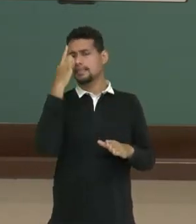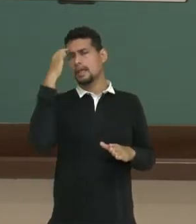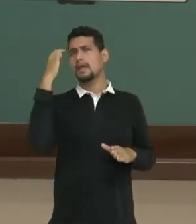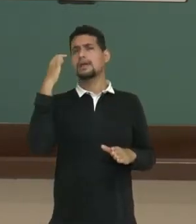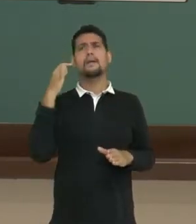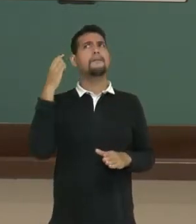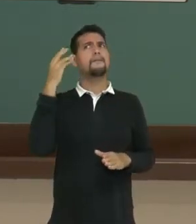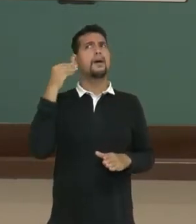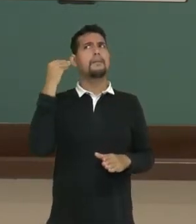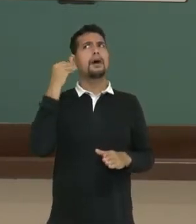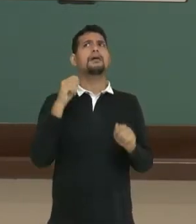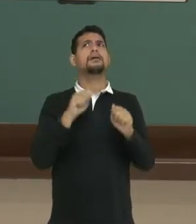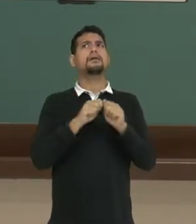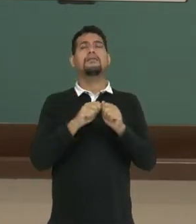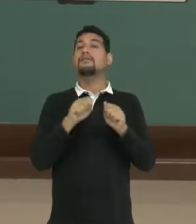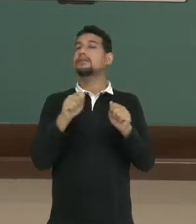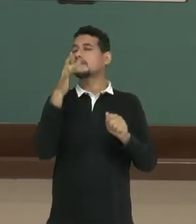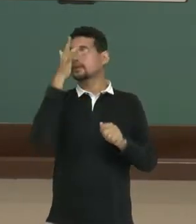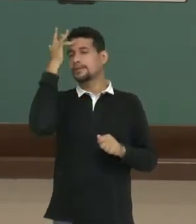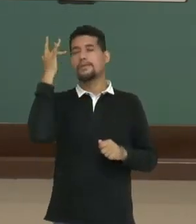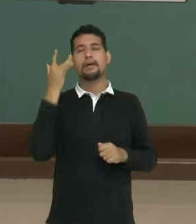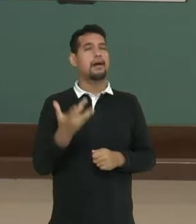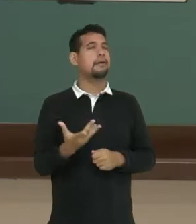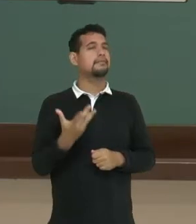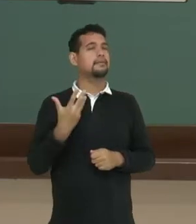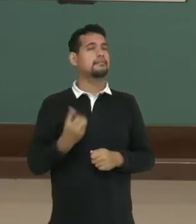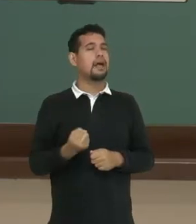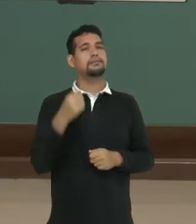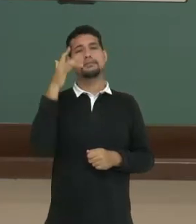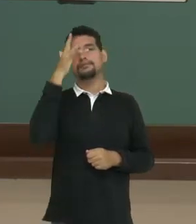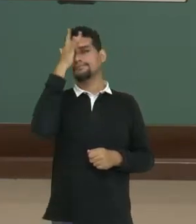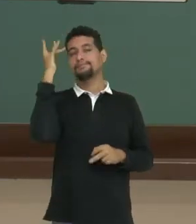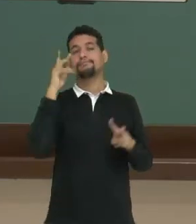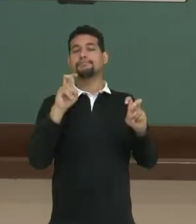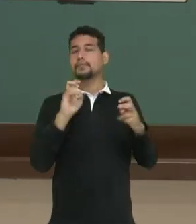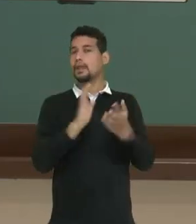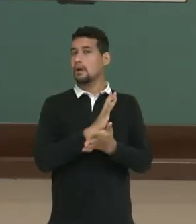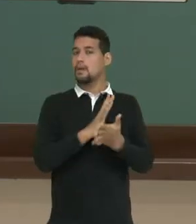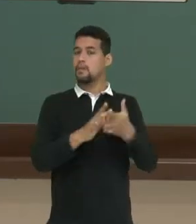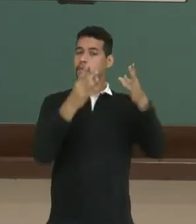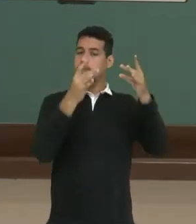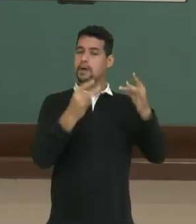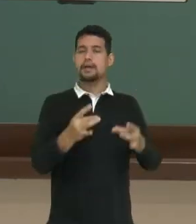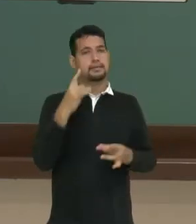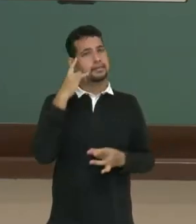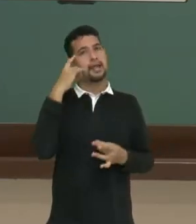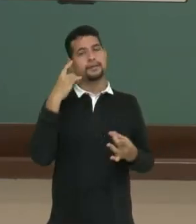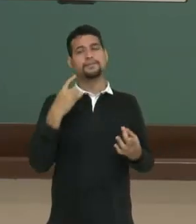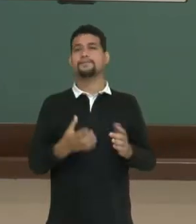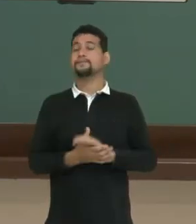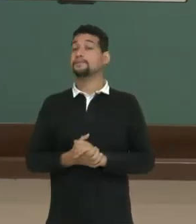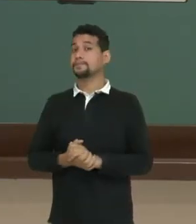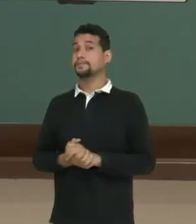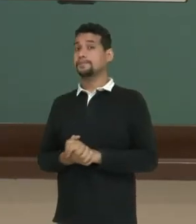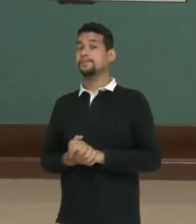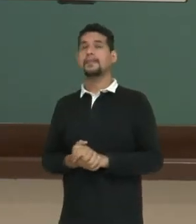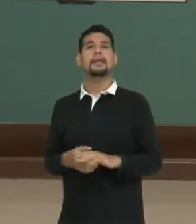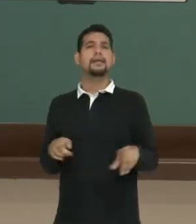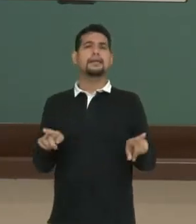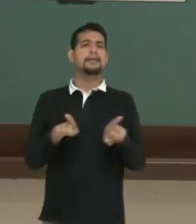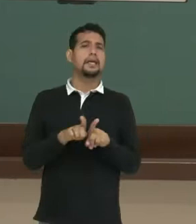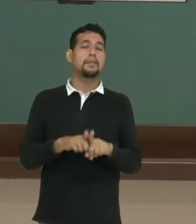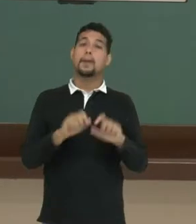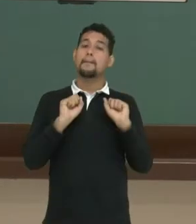eles tendem a convencer o observador a respeito de uma determinada ideia. E esses recursos podem